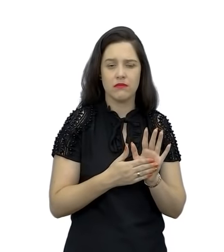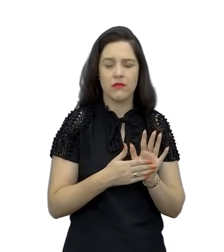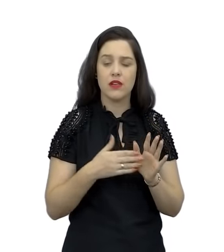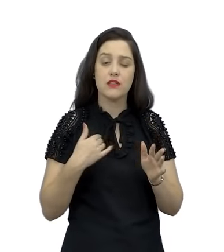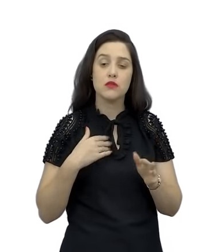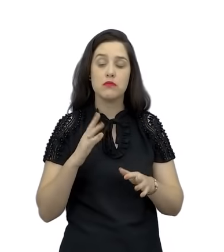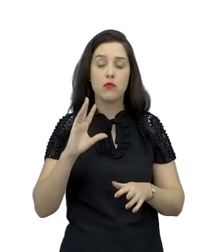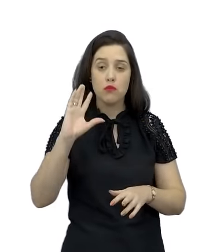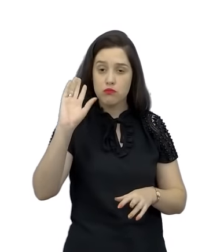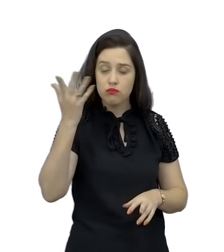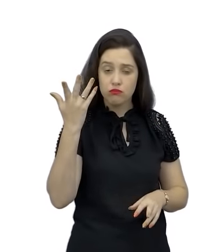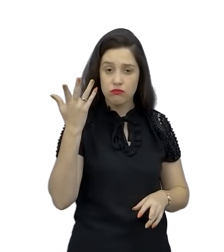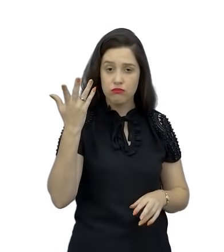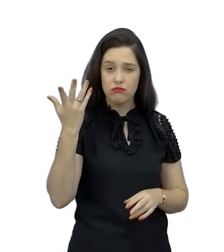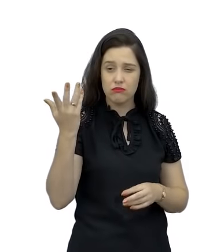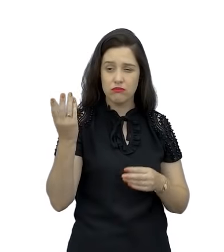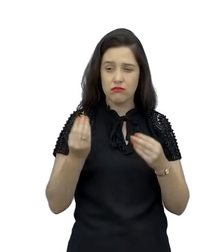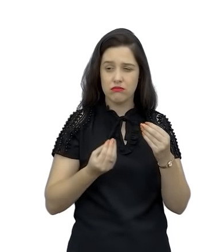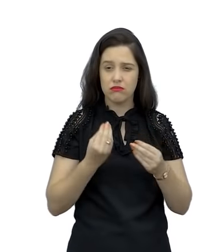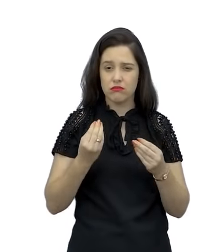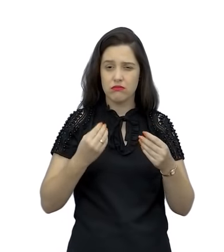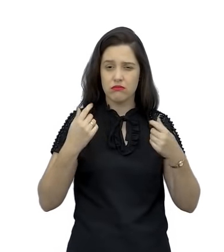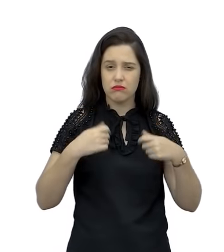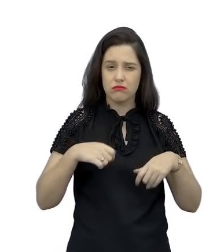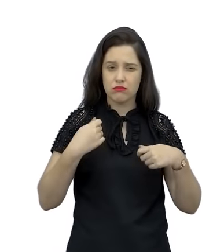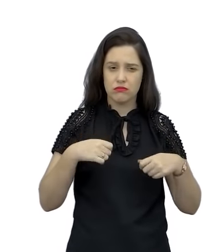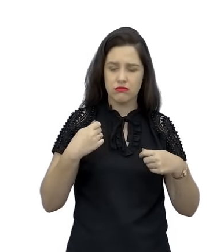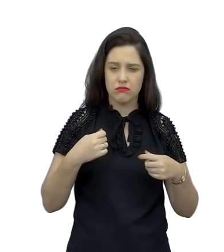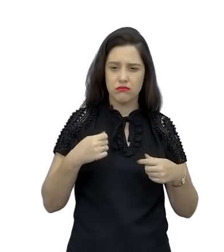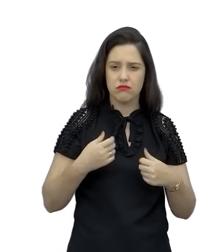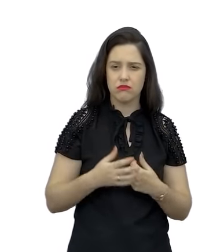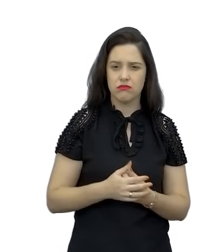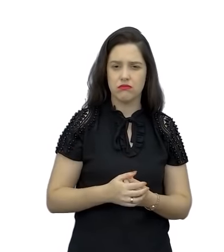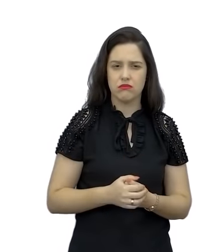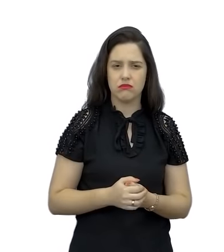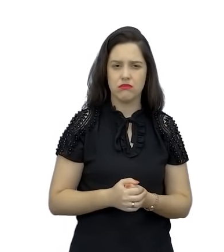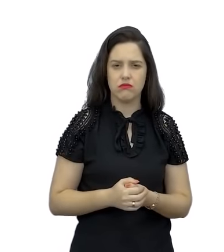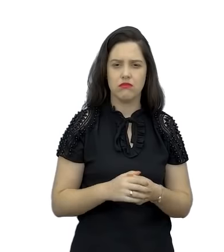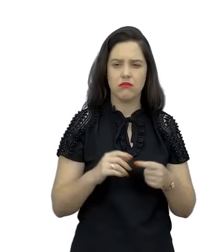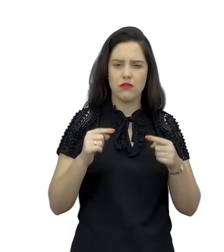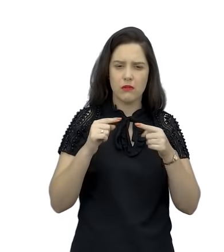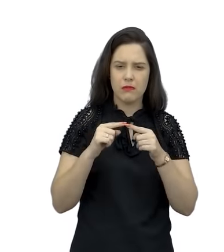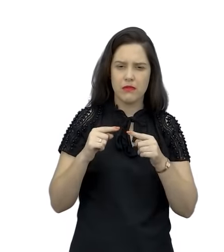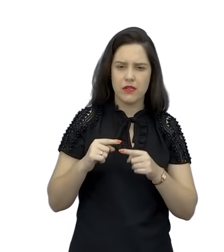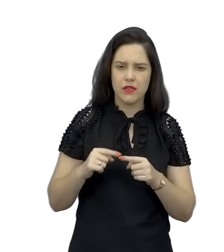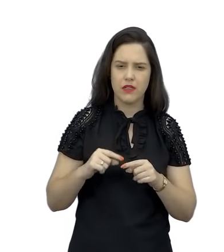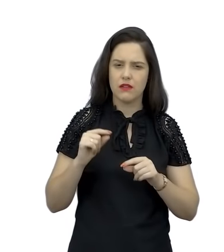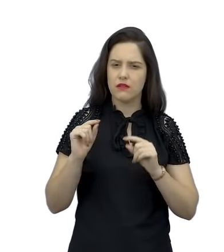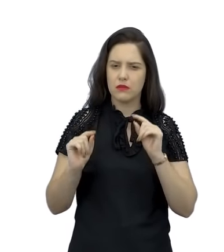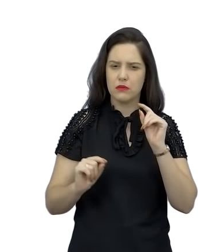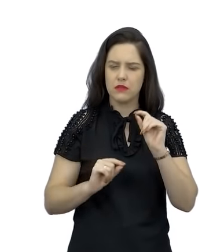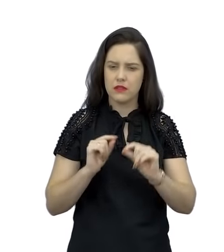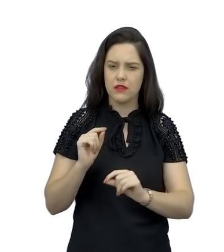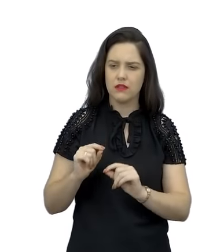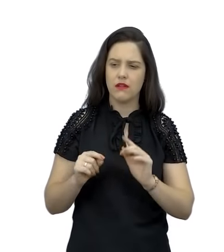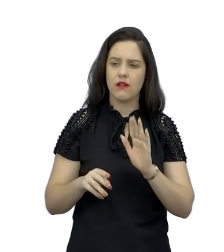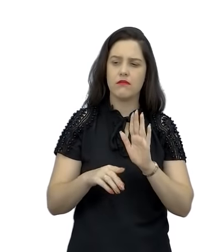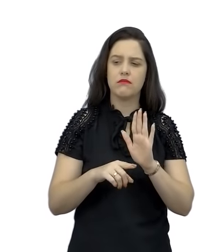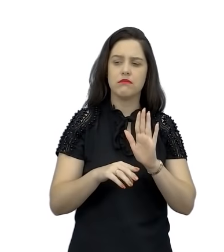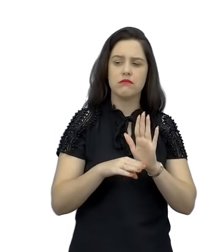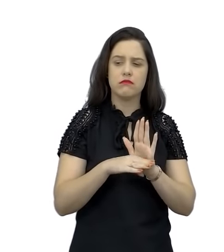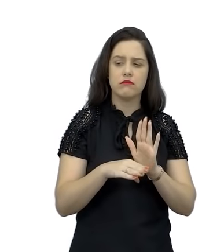situação de resposta desconhecida que se deve obter através de métodos científicos. Então,